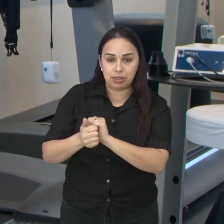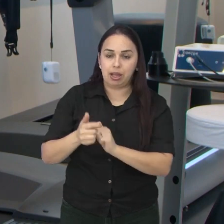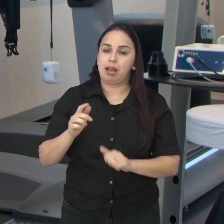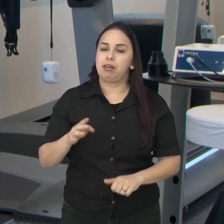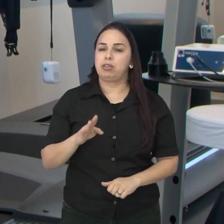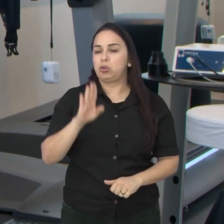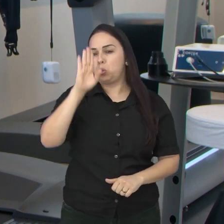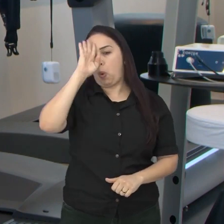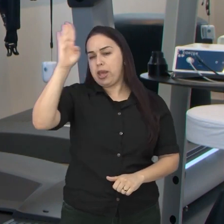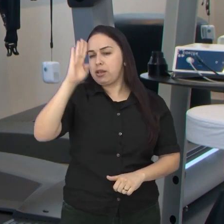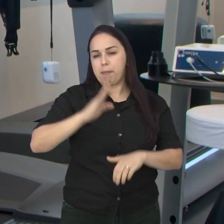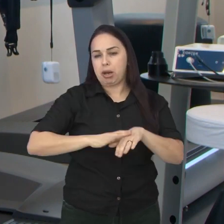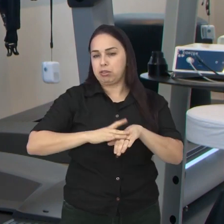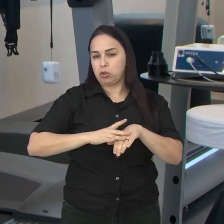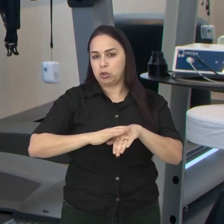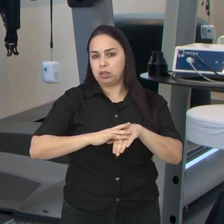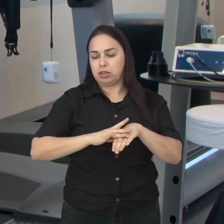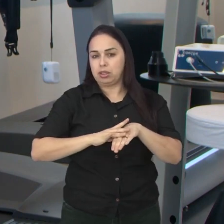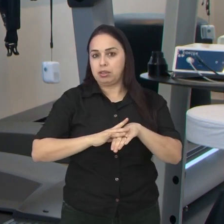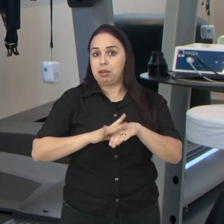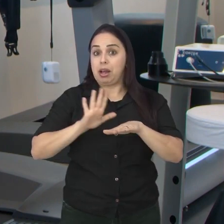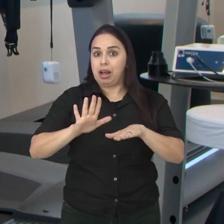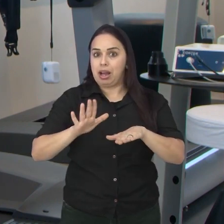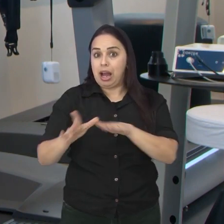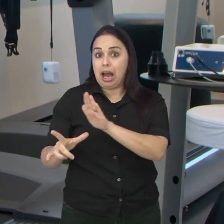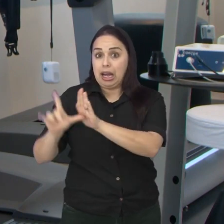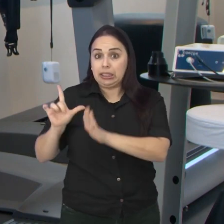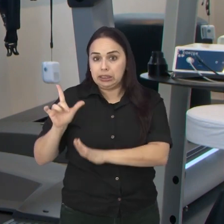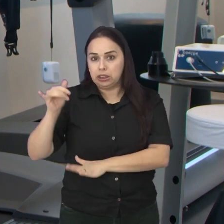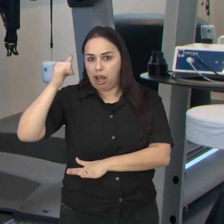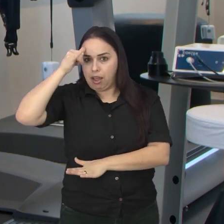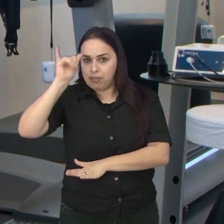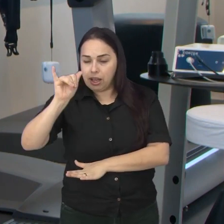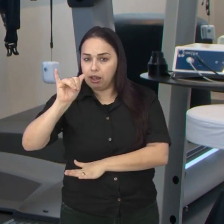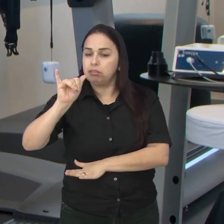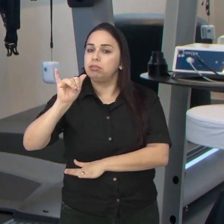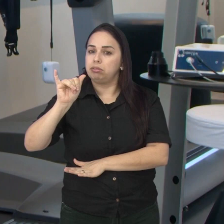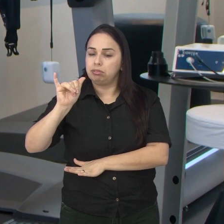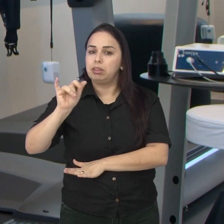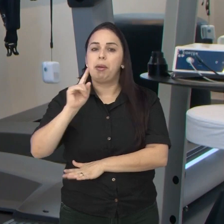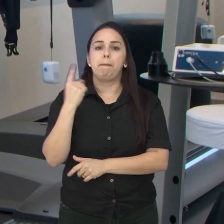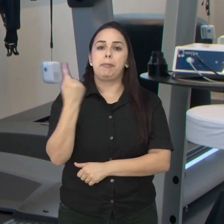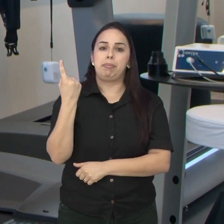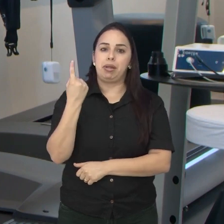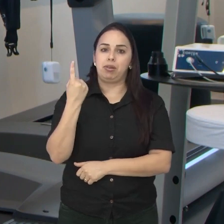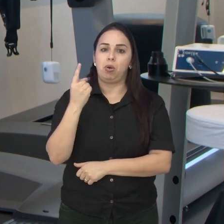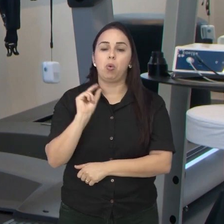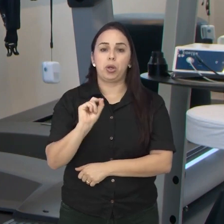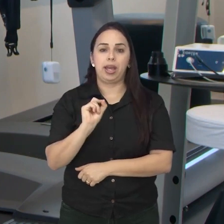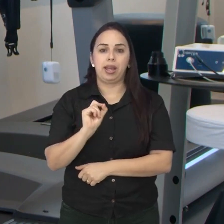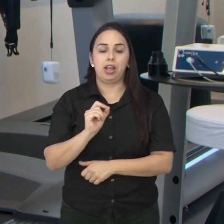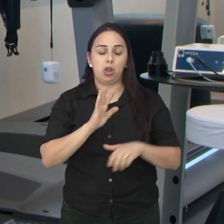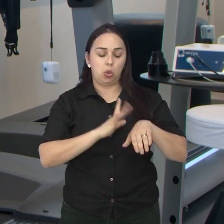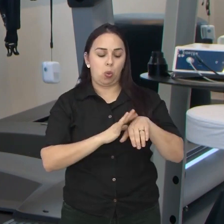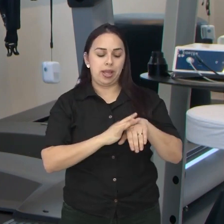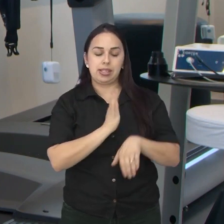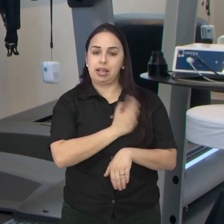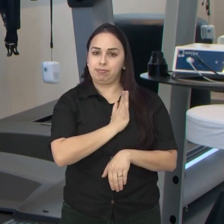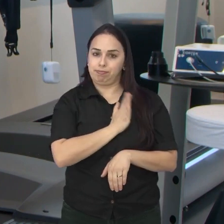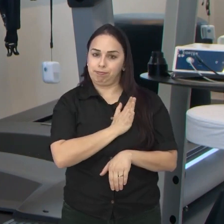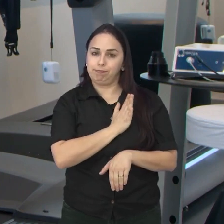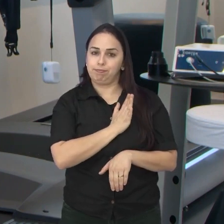principais doenças que a gente tem hoje, né, no sentido de prevenção que a gente tem com o exercício físico, primeira coisa, são as